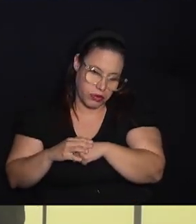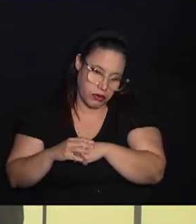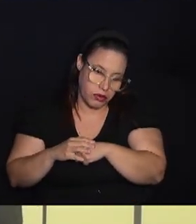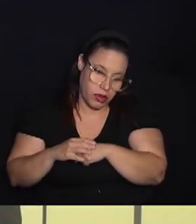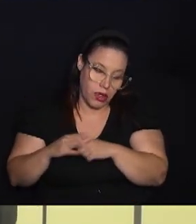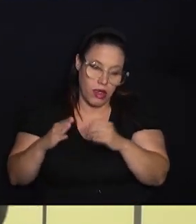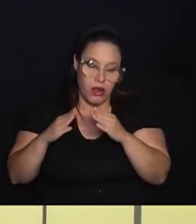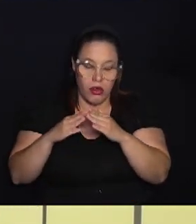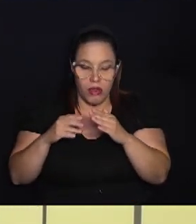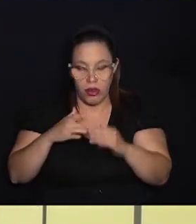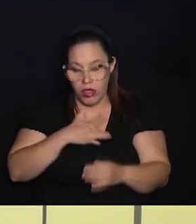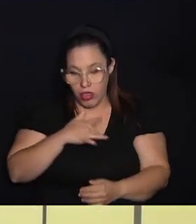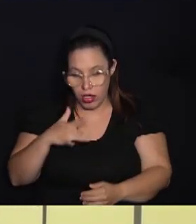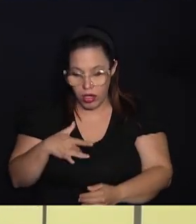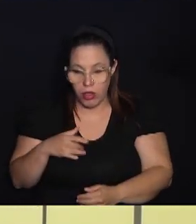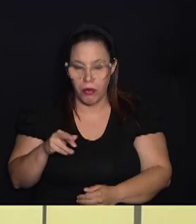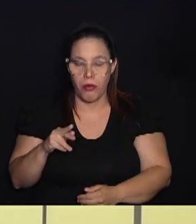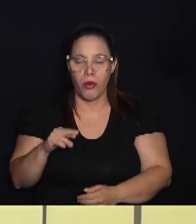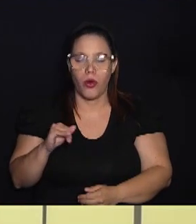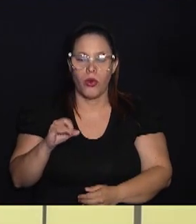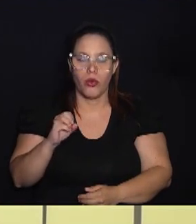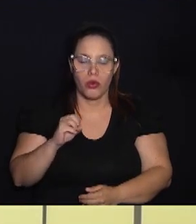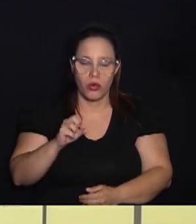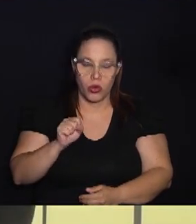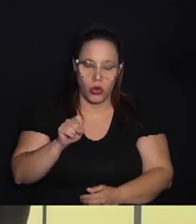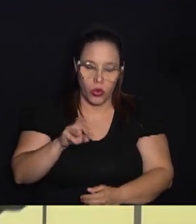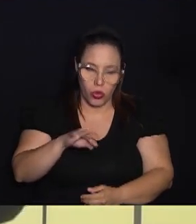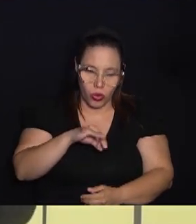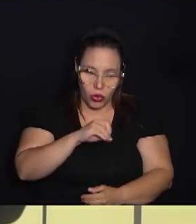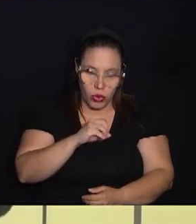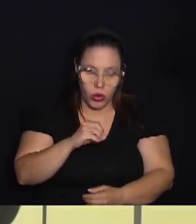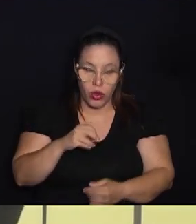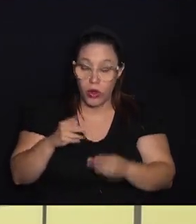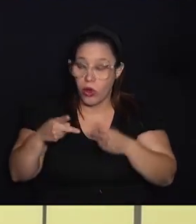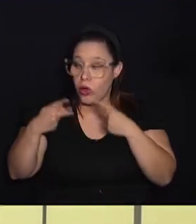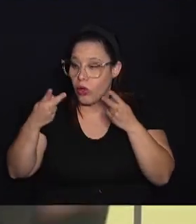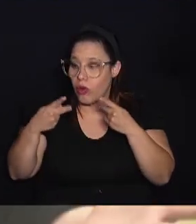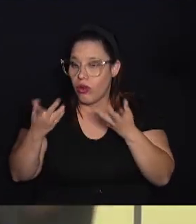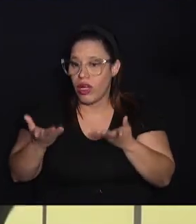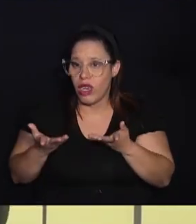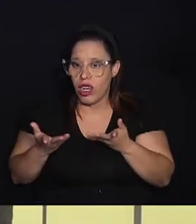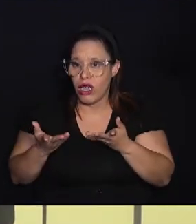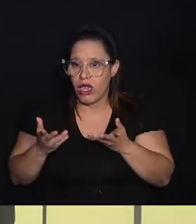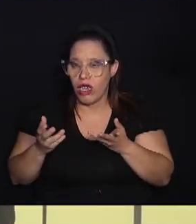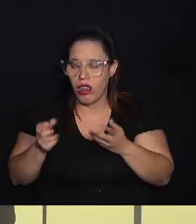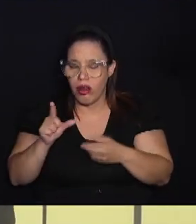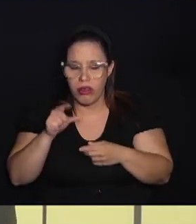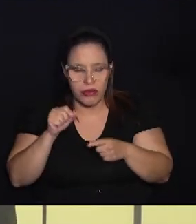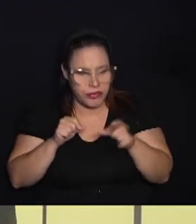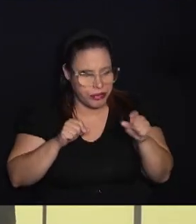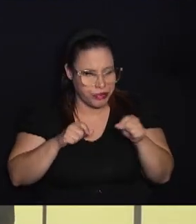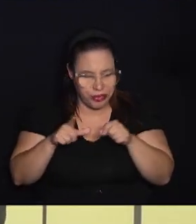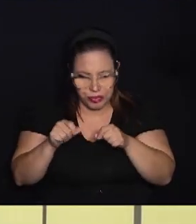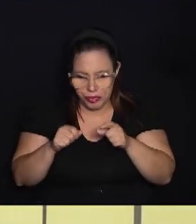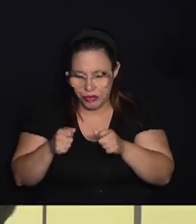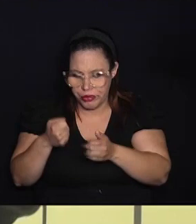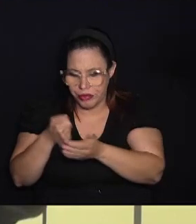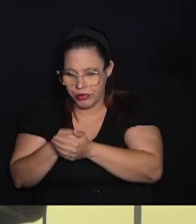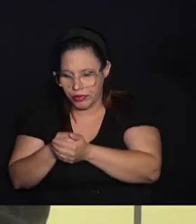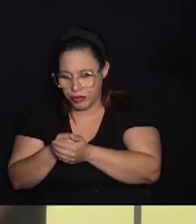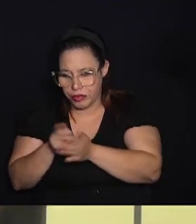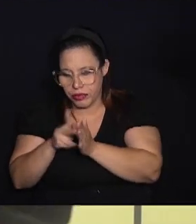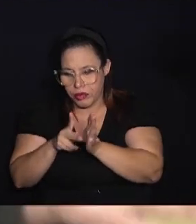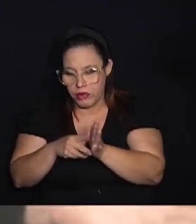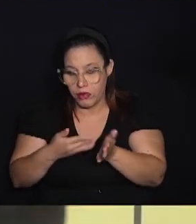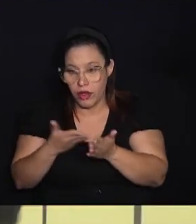de saúde ou no pronto socorro entendeu o que você tem a falar entender como você faz as escolhas sobre as intervenções propostas e